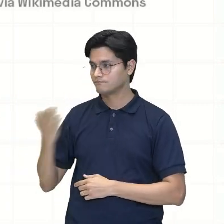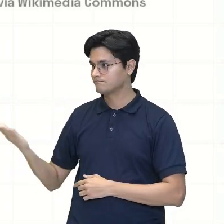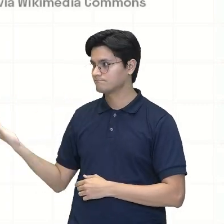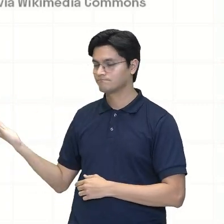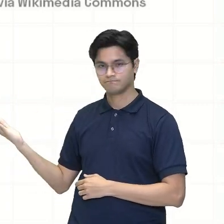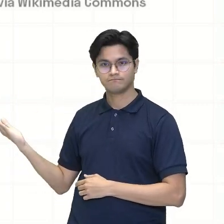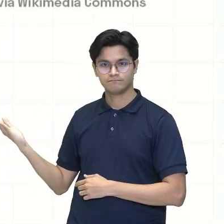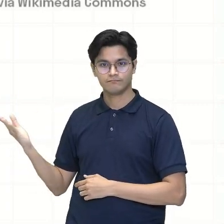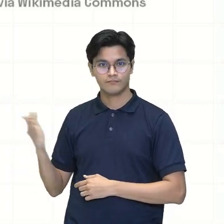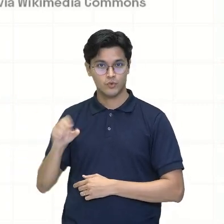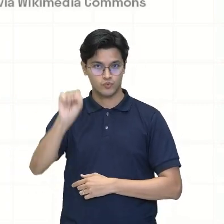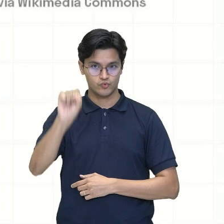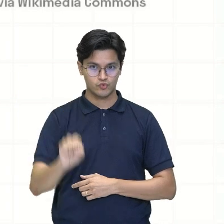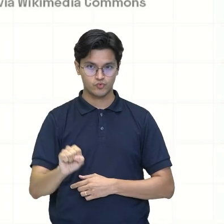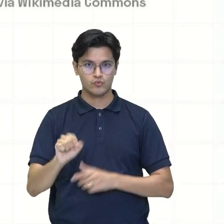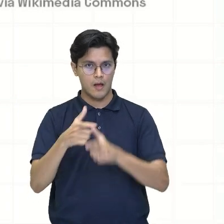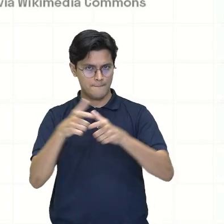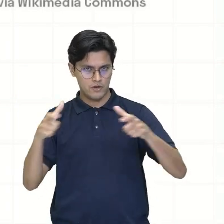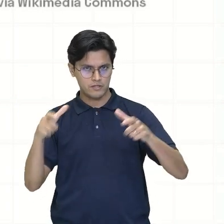sul. Ou seja,